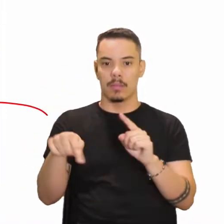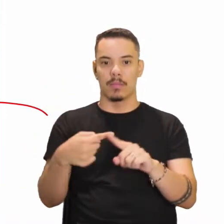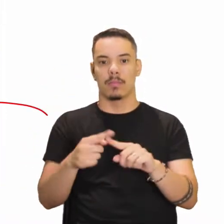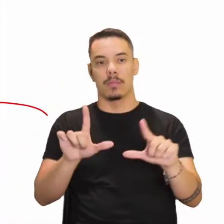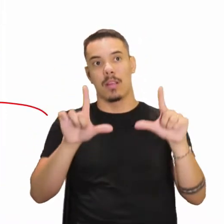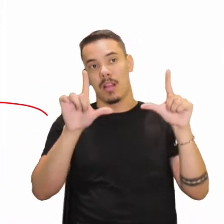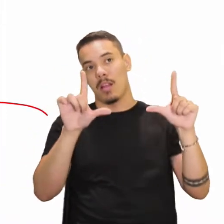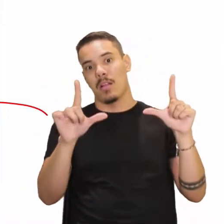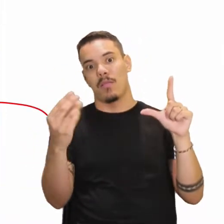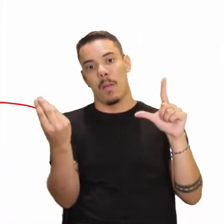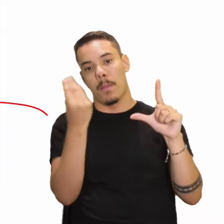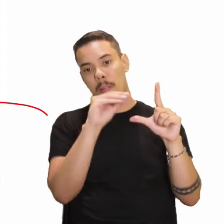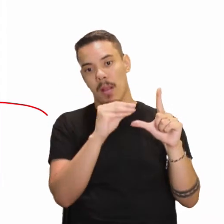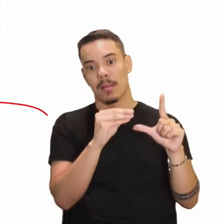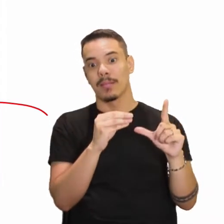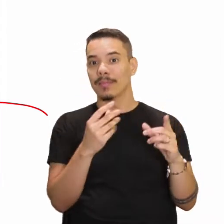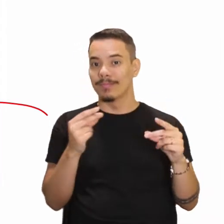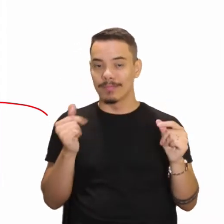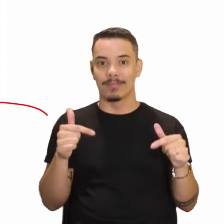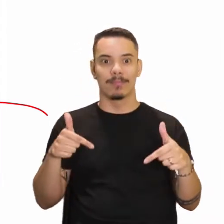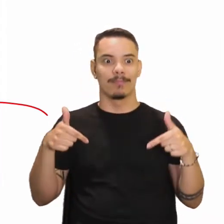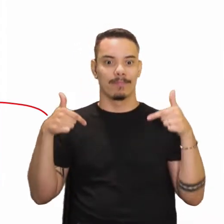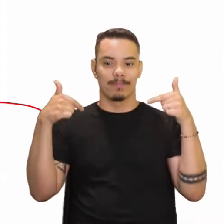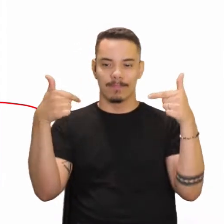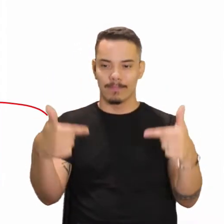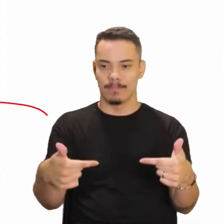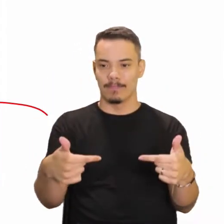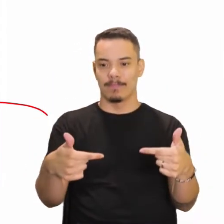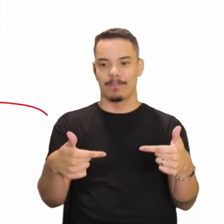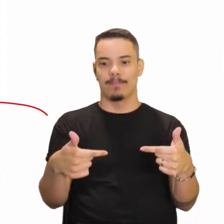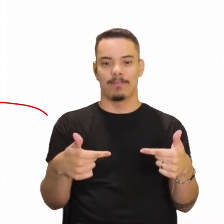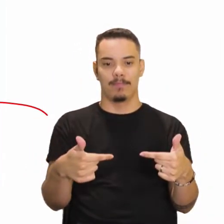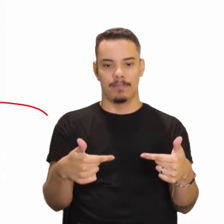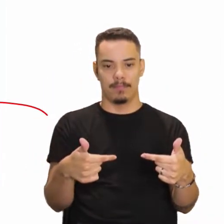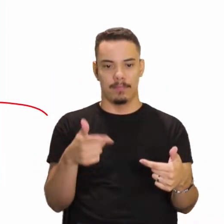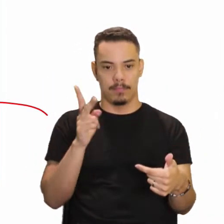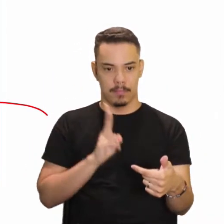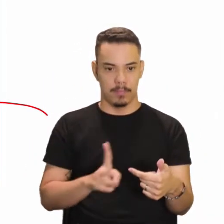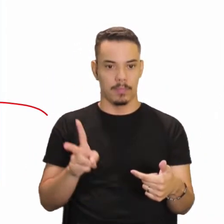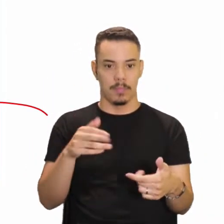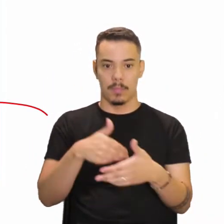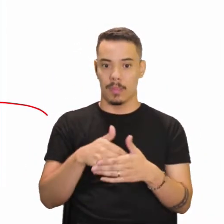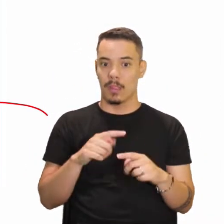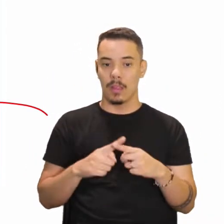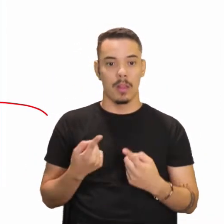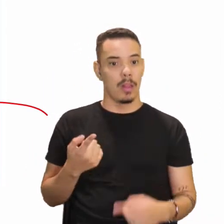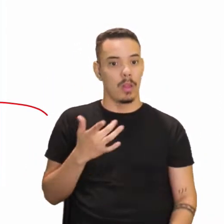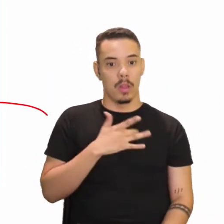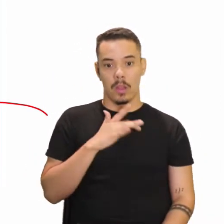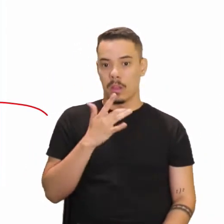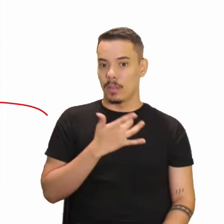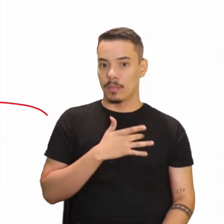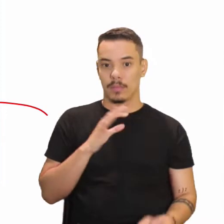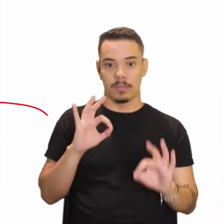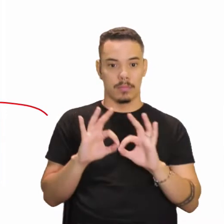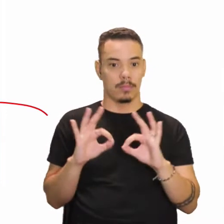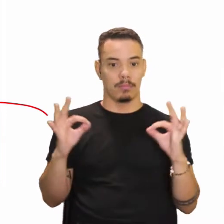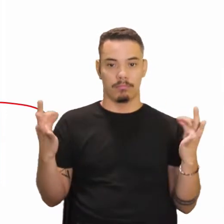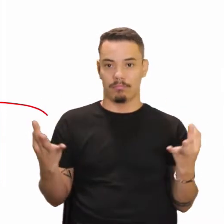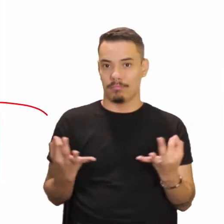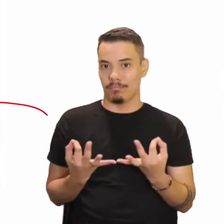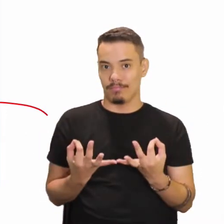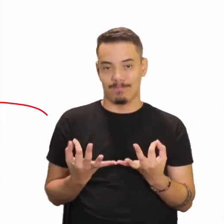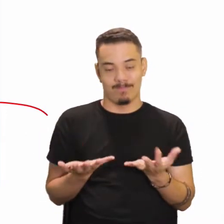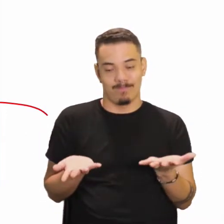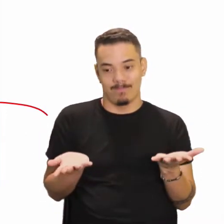quadro né falando assim avante avante seleção mas Coitada do da família